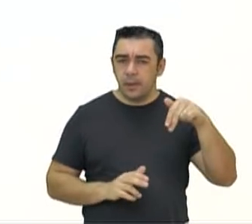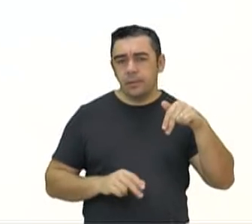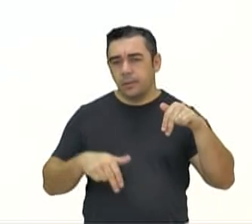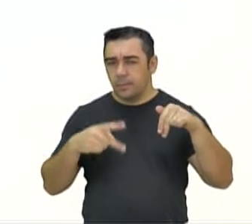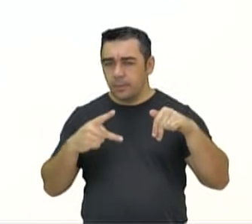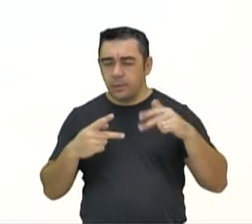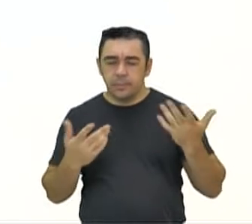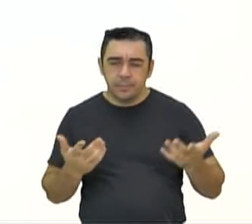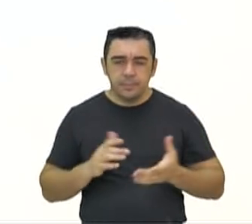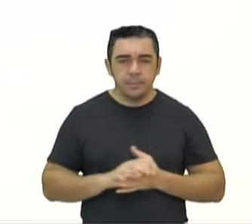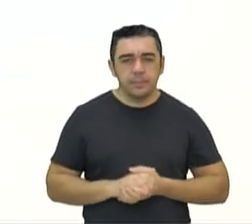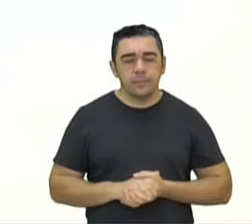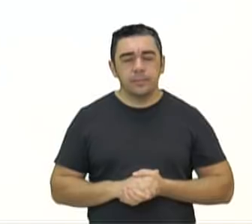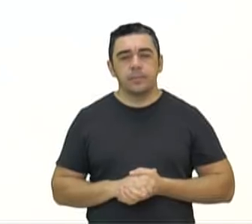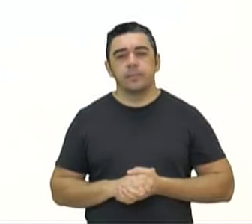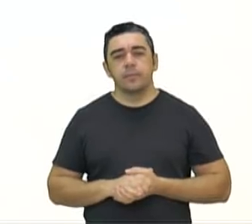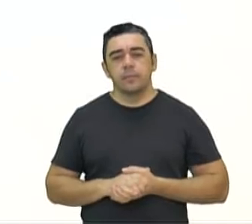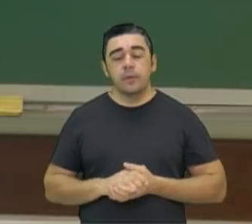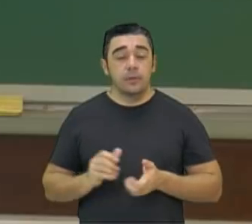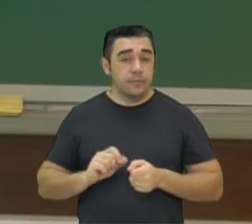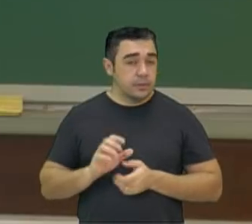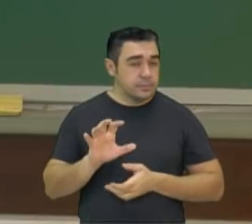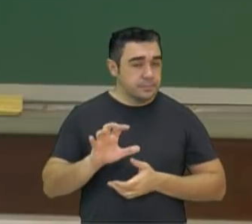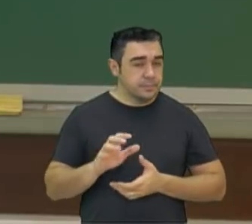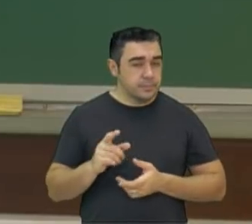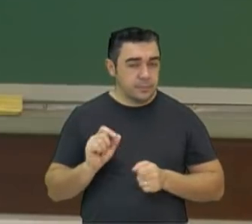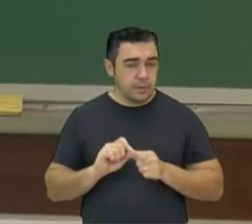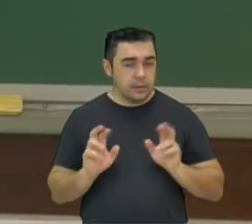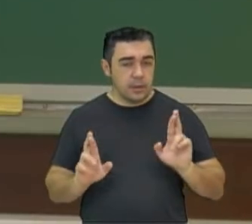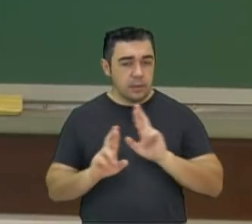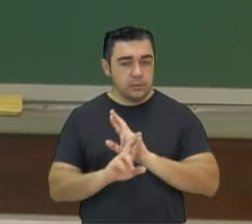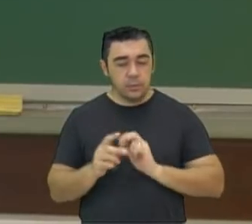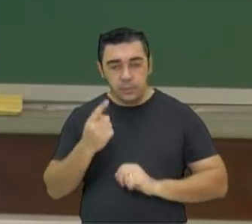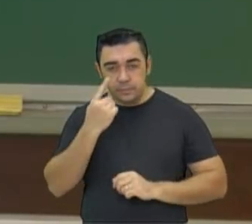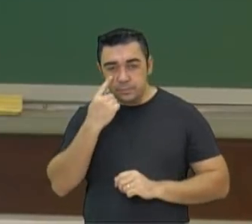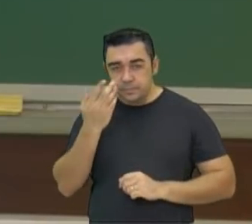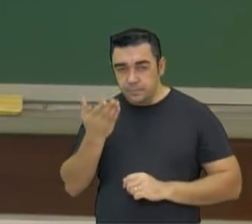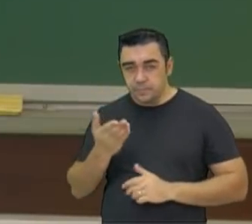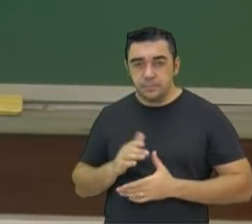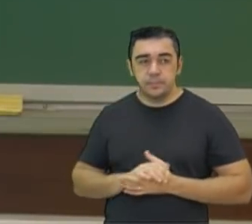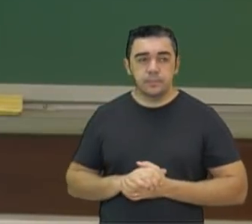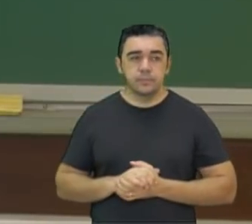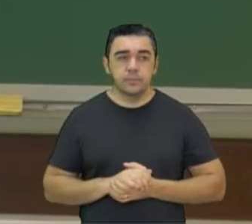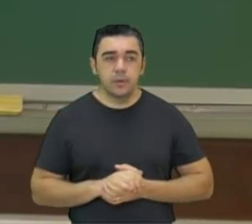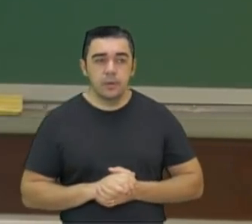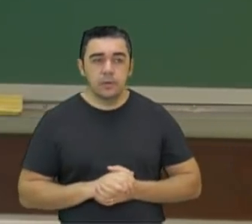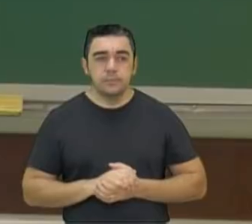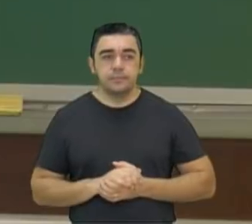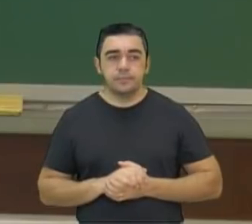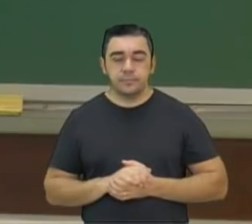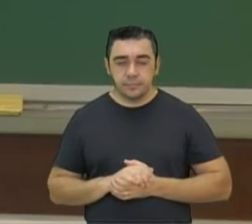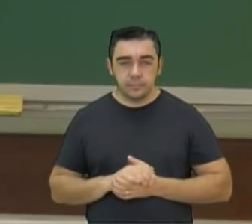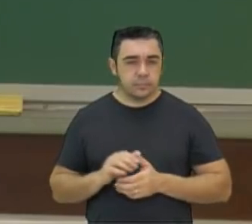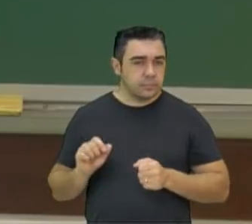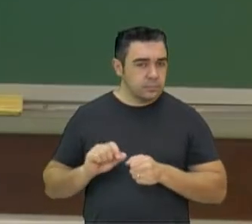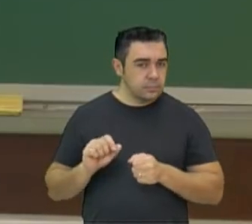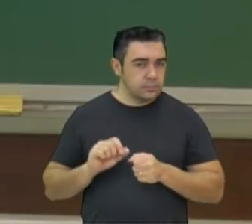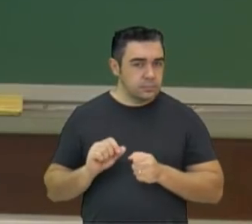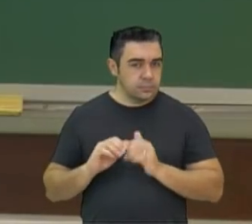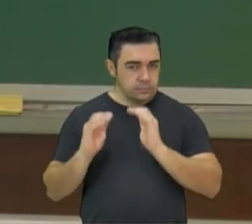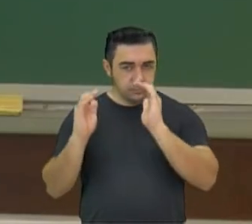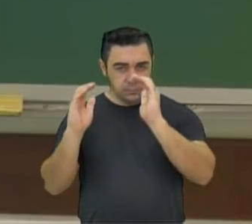pôr 6. E vamos fazer as nossas relações aqui. Temos que resolver primeiro o que está